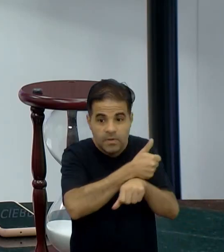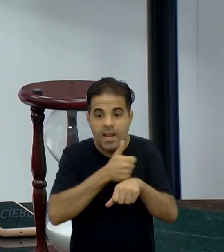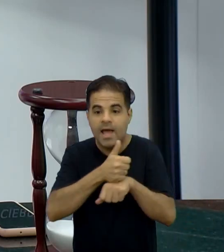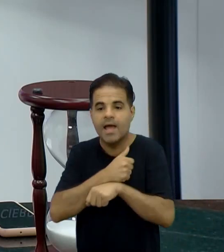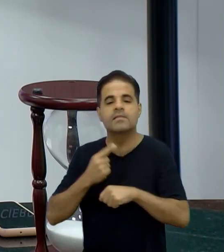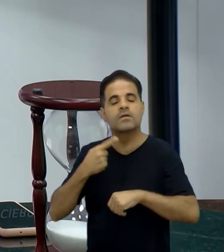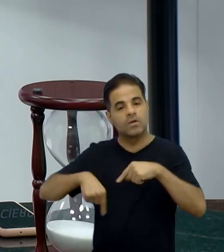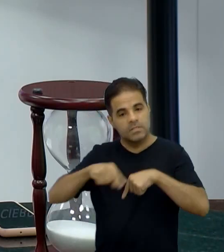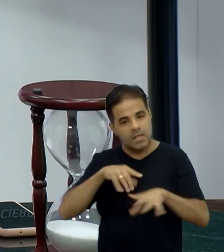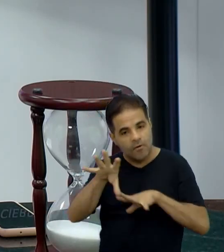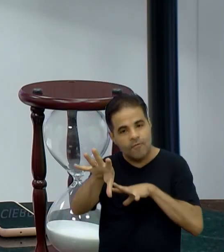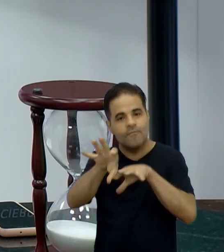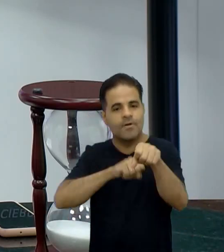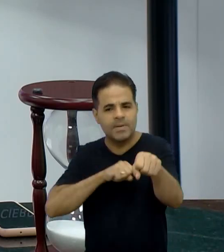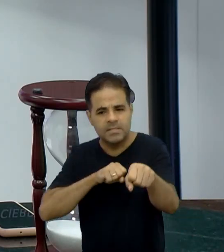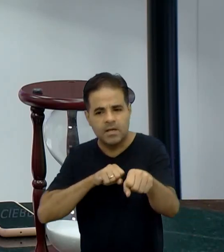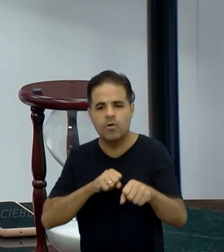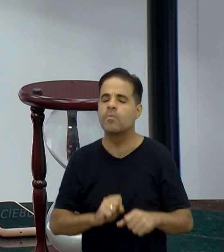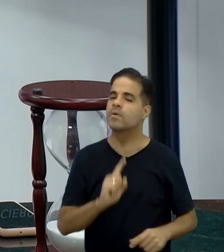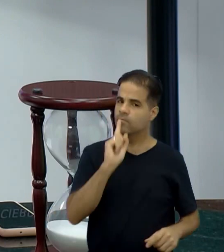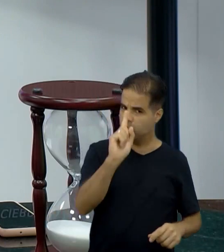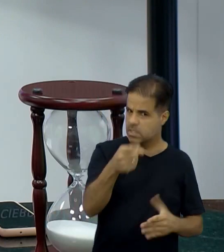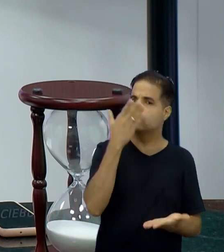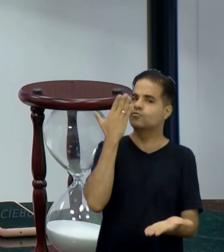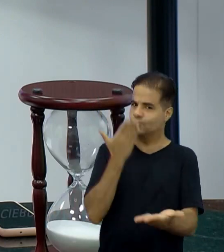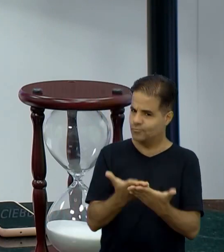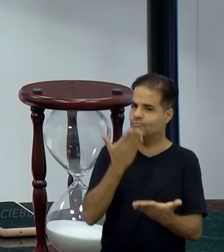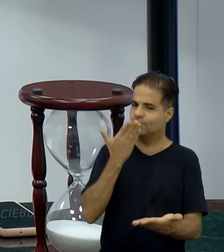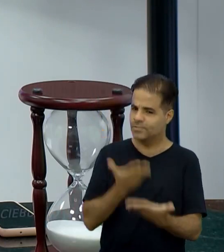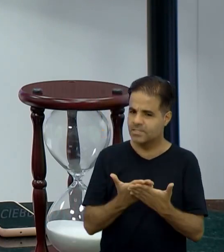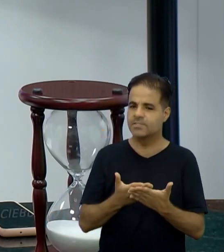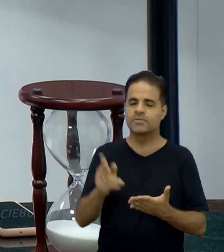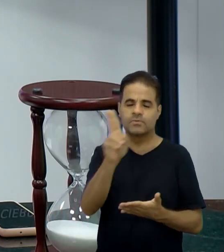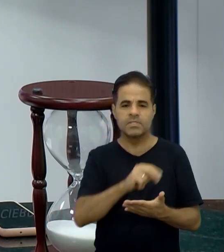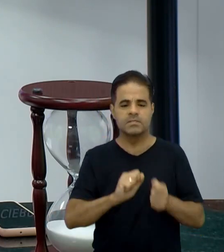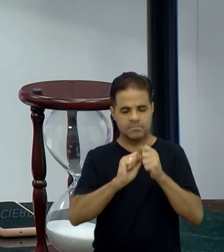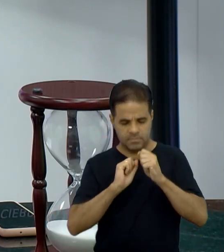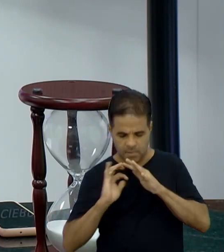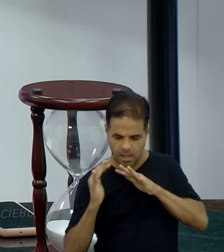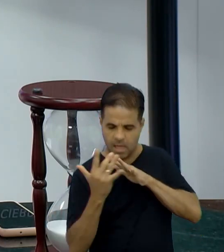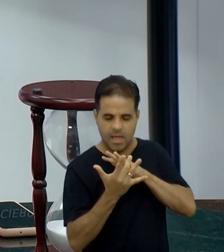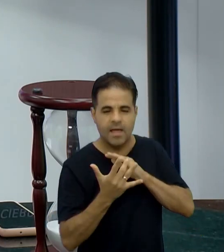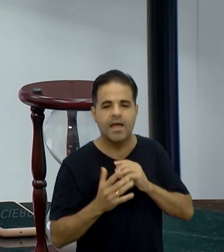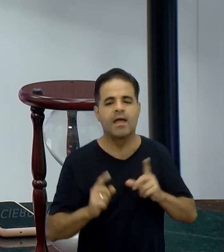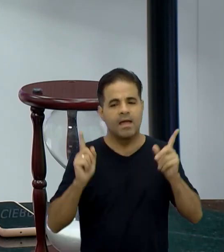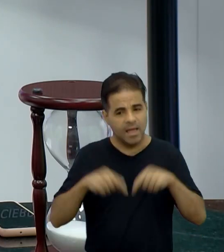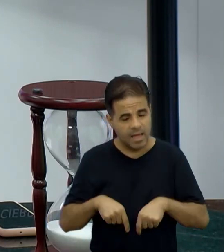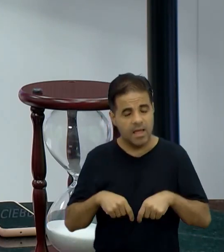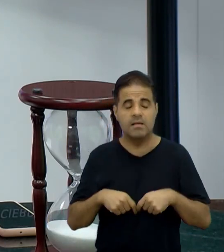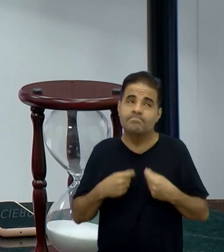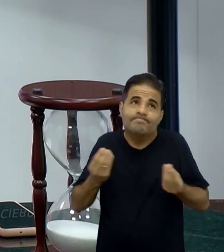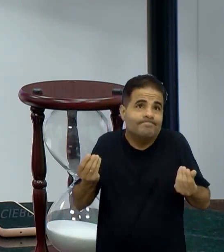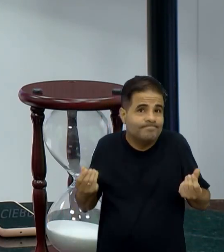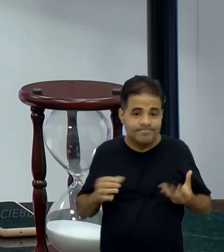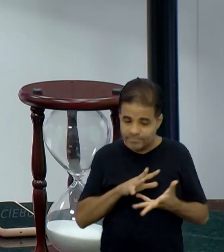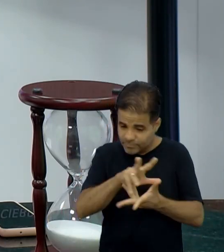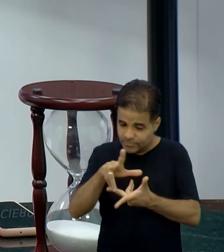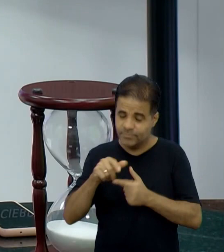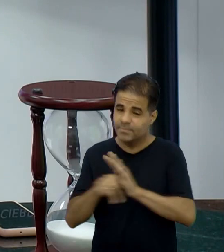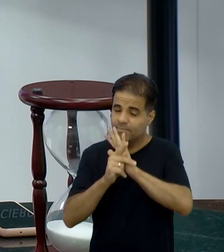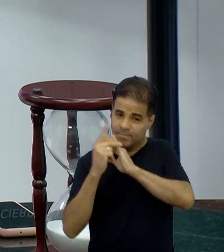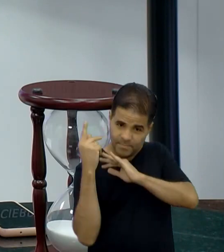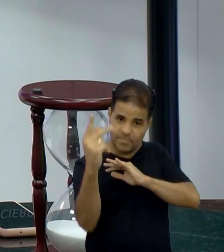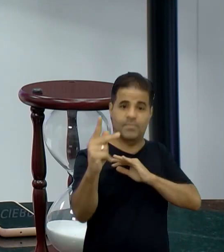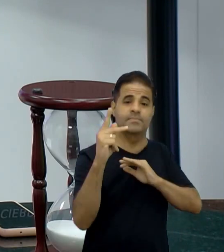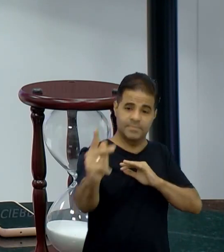a nossa formação, mas você como estudante que utiliza as mídias sociais e assim, esse mundo vai ficar para